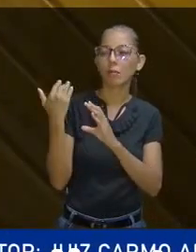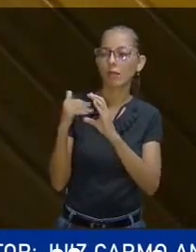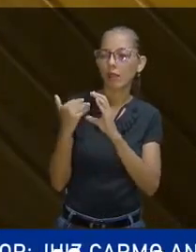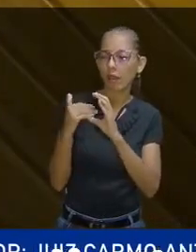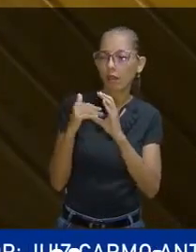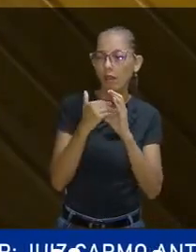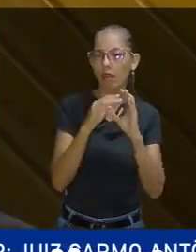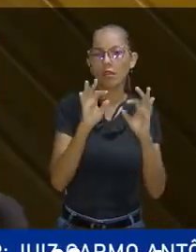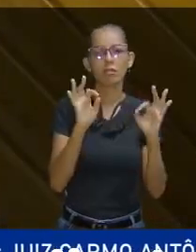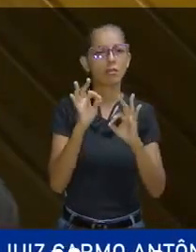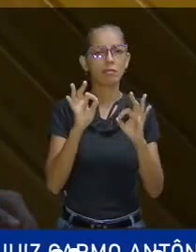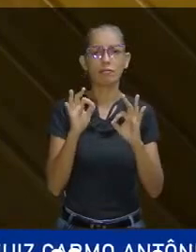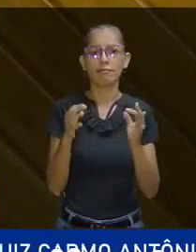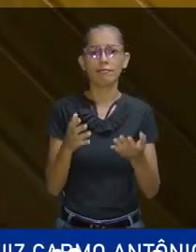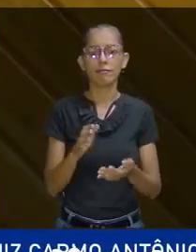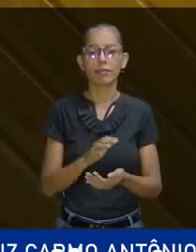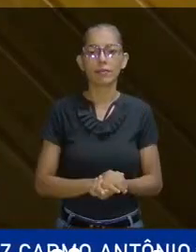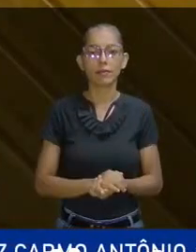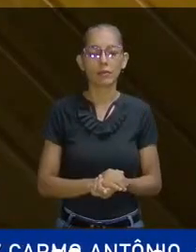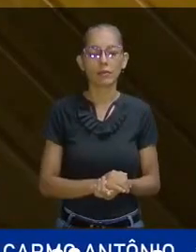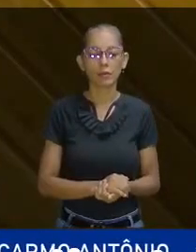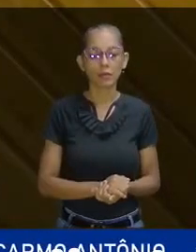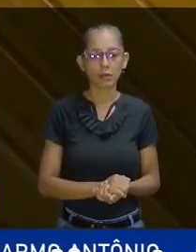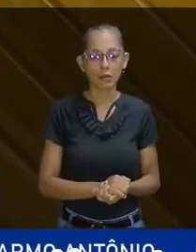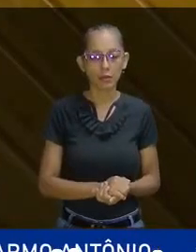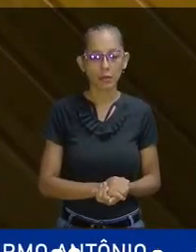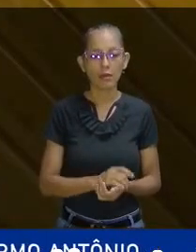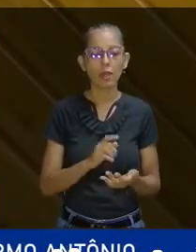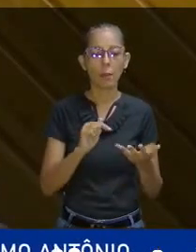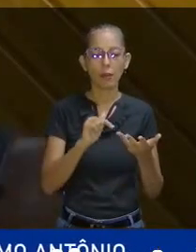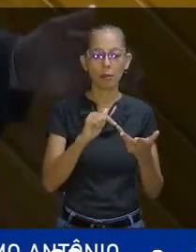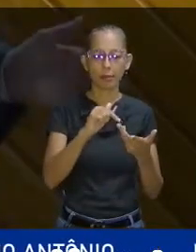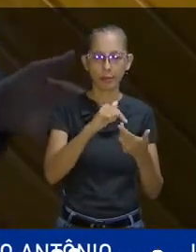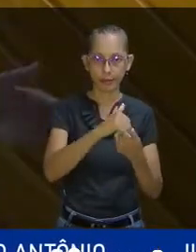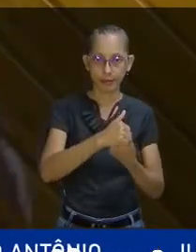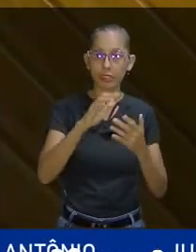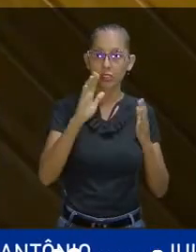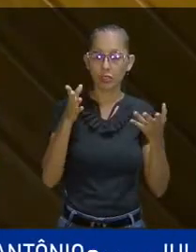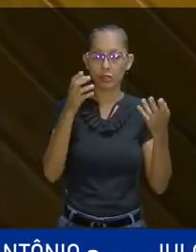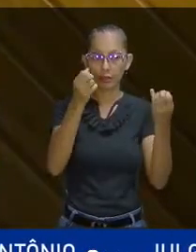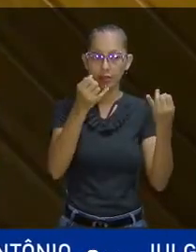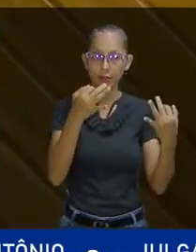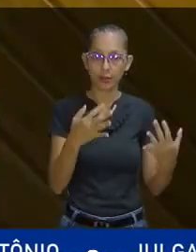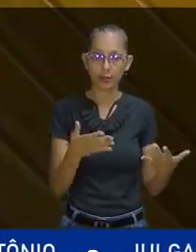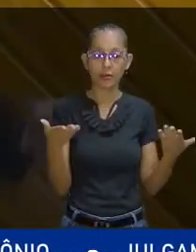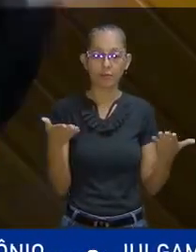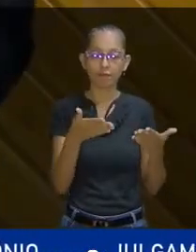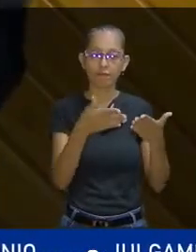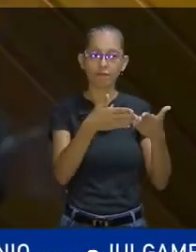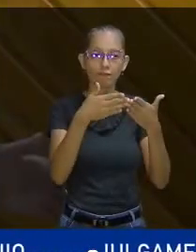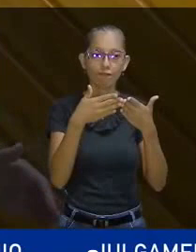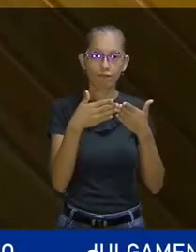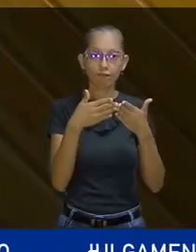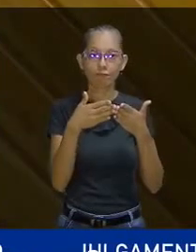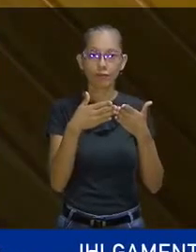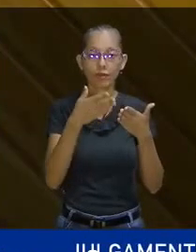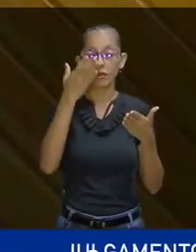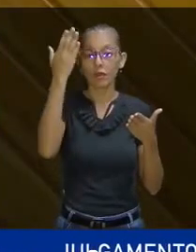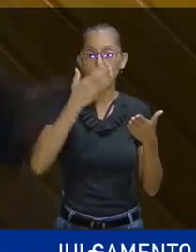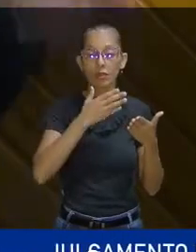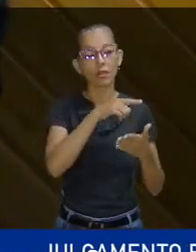41A. Então, com base nesses fundamentos, Excelência, eu peço encarecidamente, de Vossa Excelência, que analise as